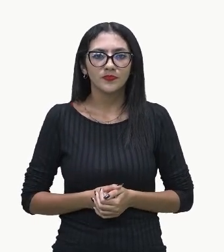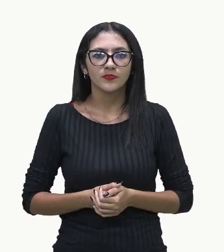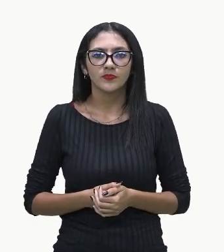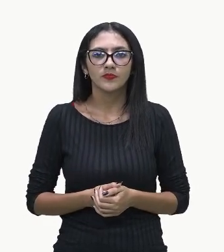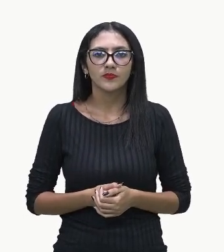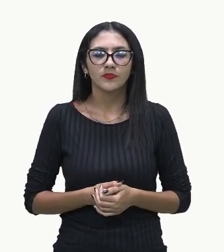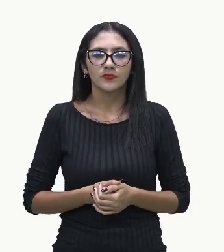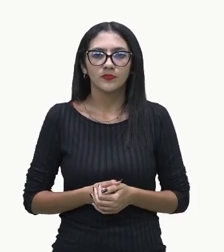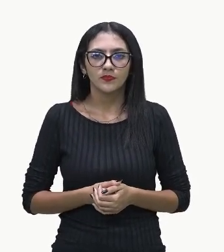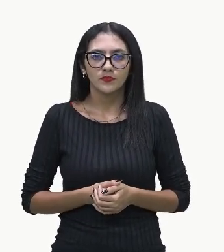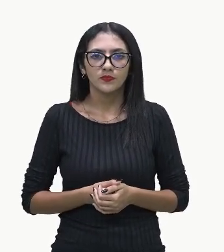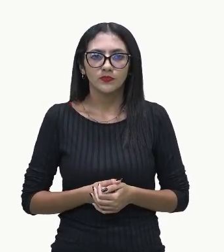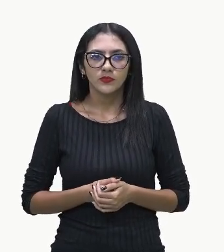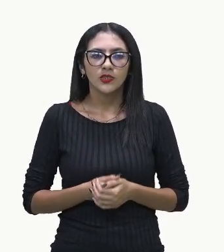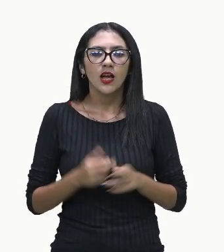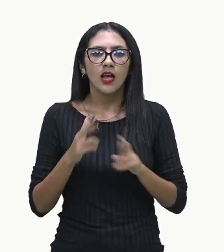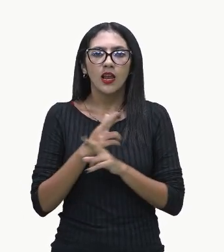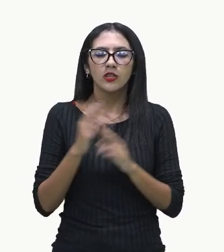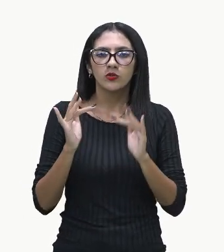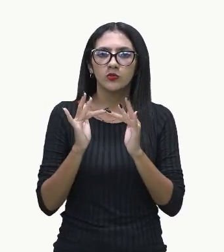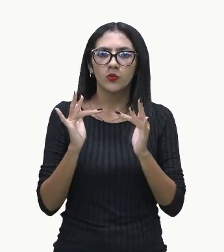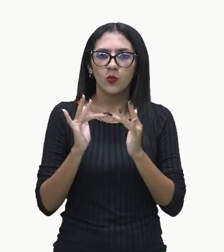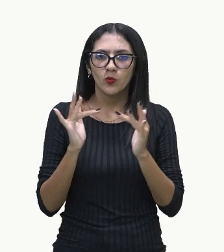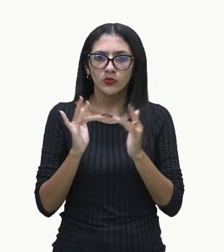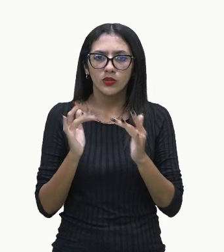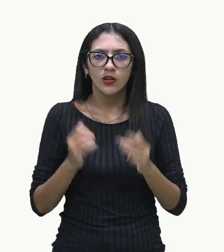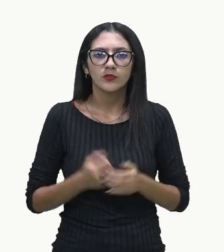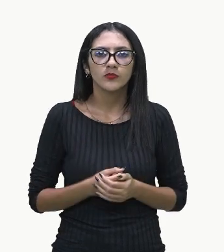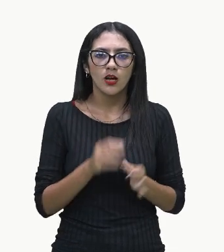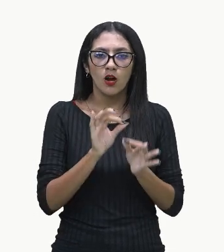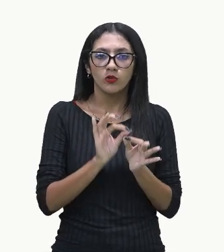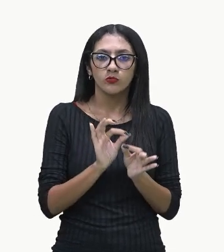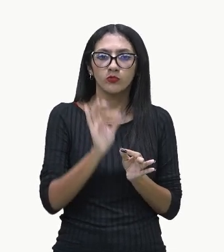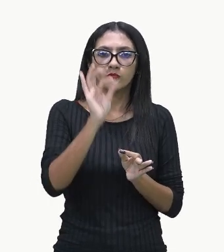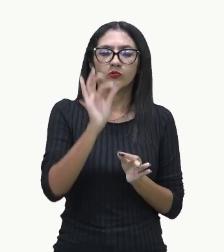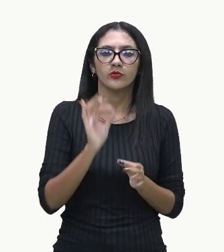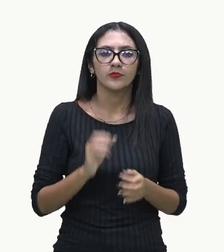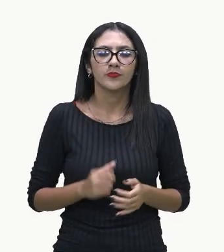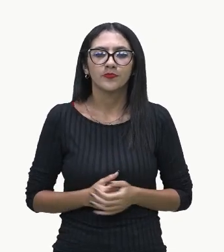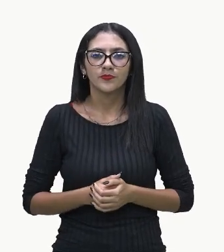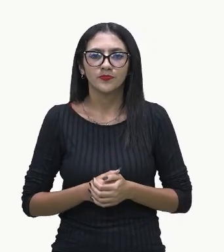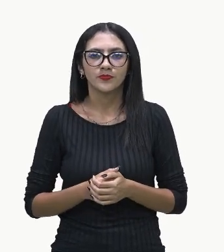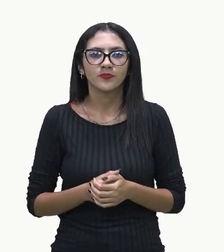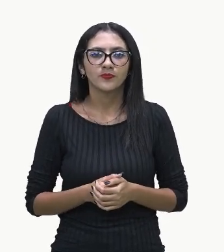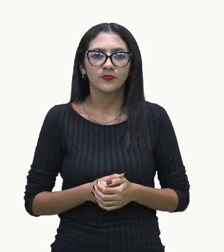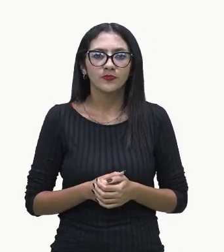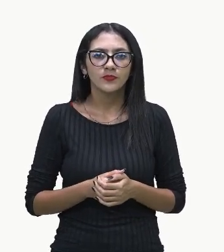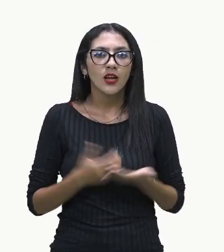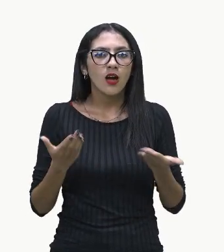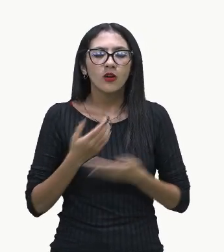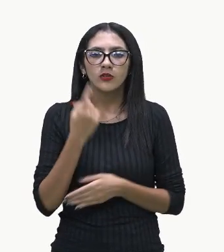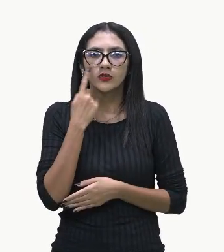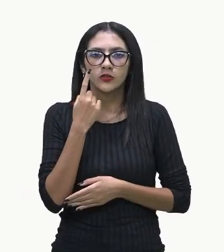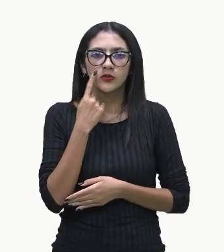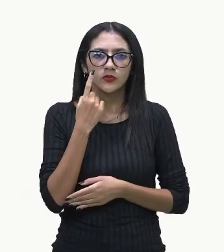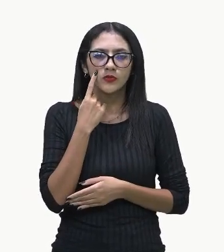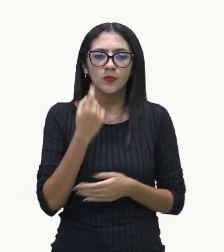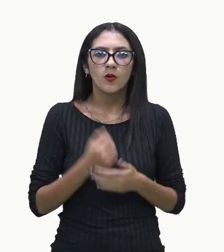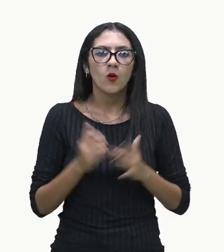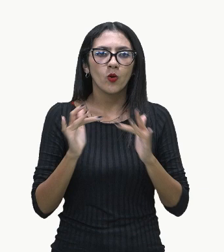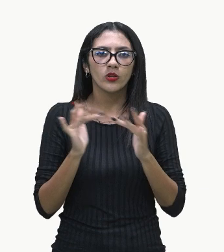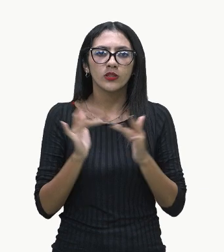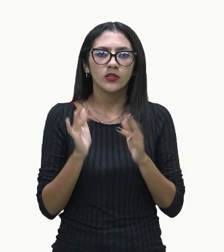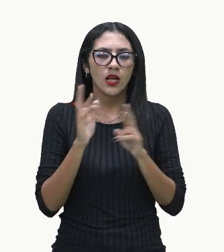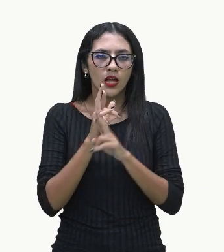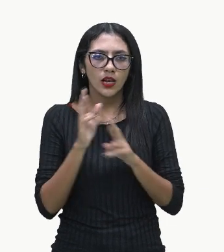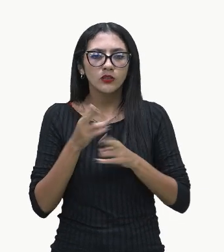nós temos a relação da altura com os outros elementos. Agora, nós vamos ver aí qual é a relação que a altura ali do